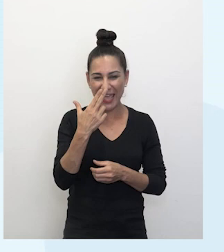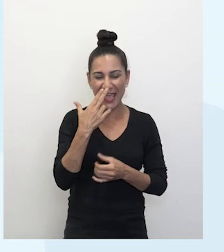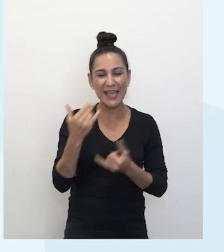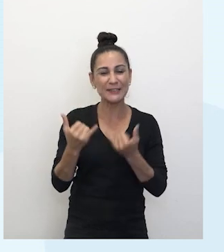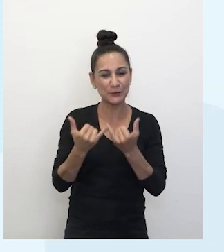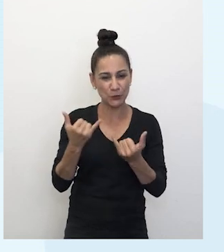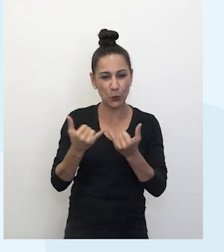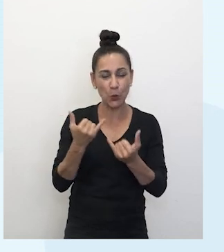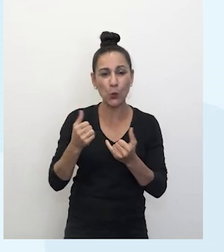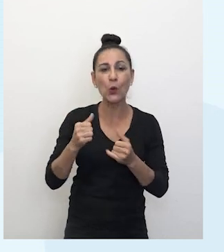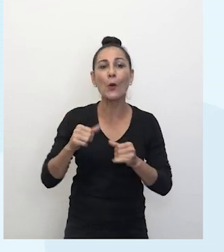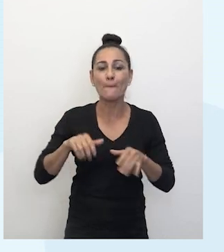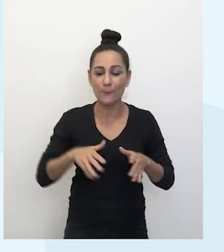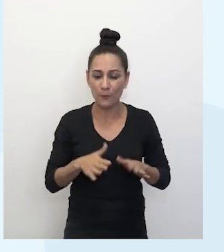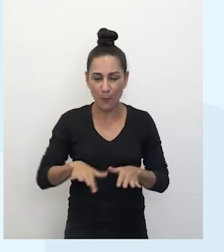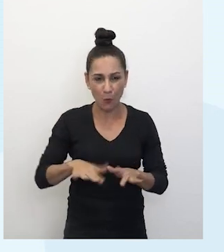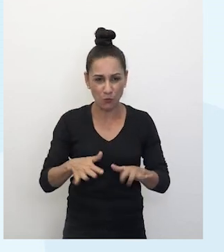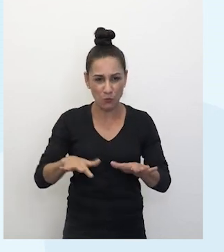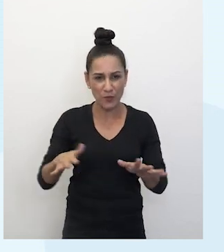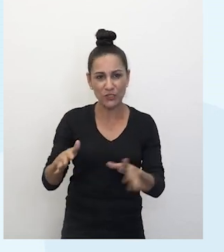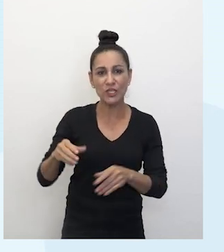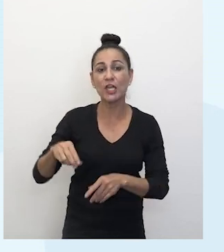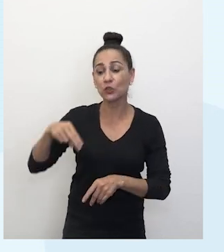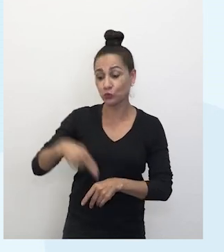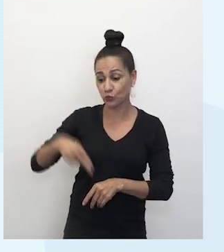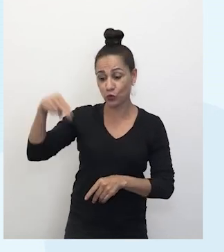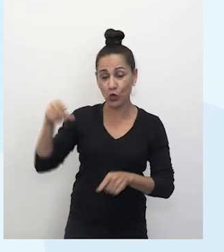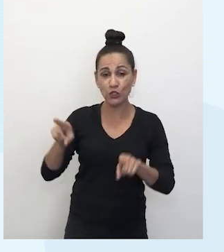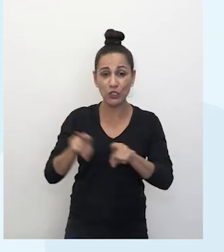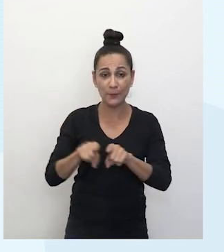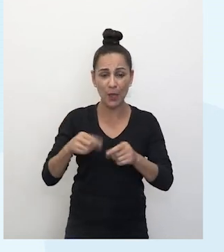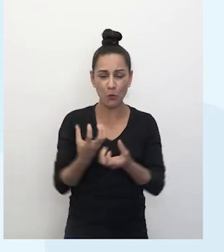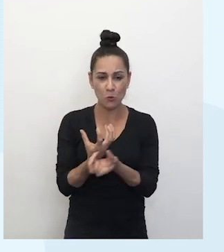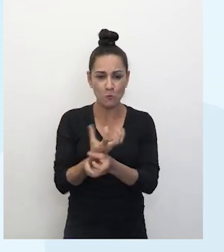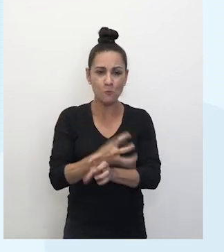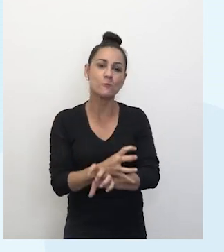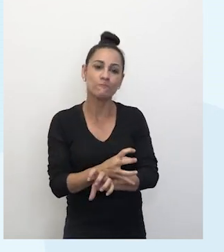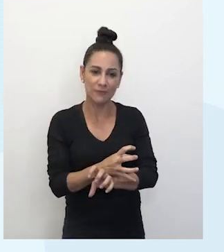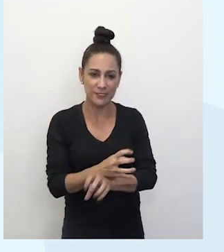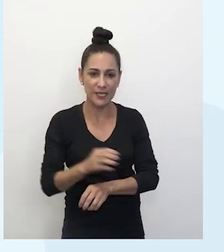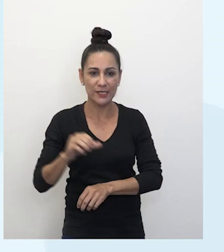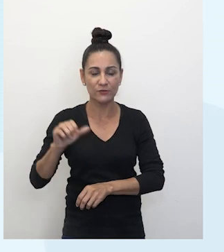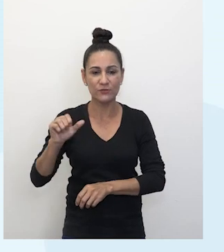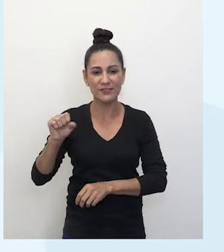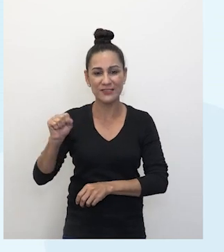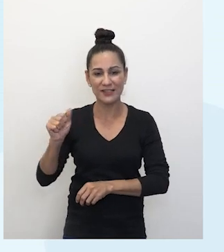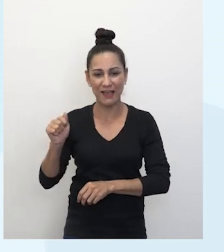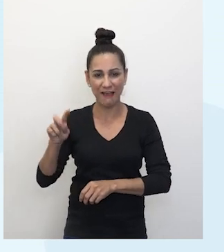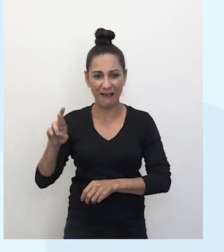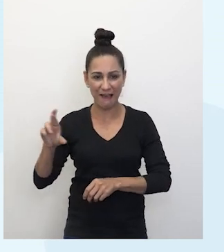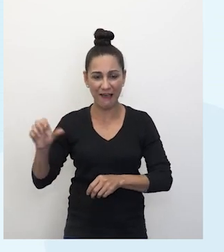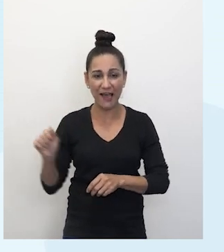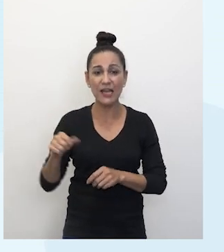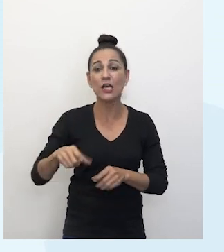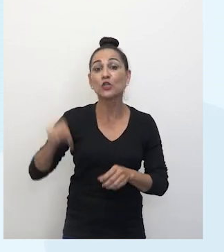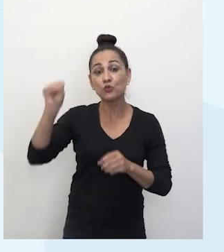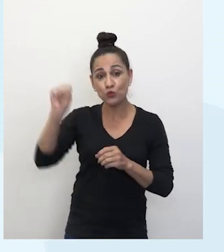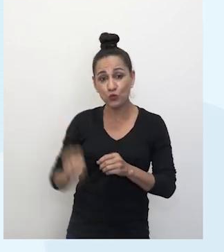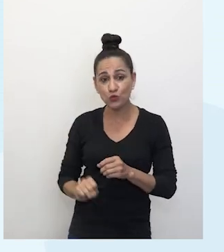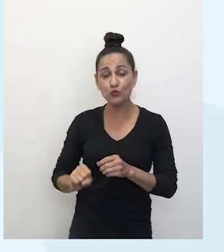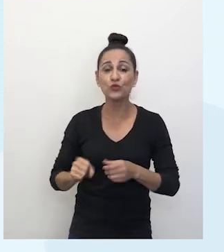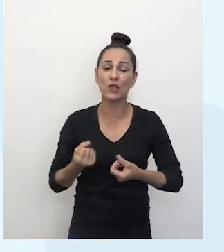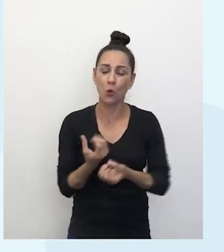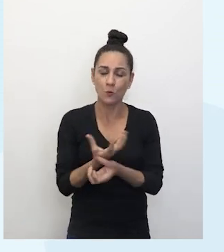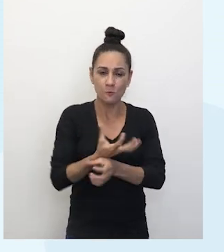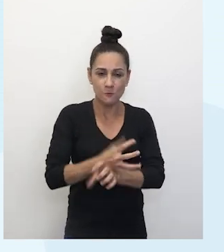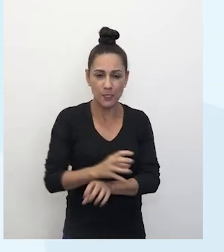o mediterrâneo do Norte o grande deserto do Saara nós temos também ao norte né no sul Nós temos o deserto de Kalahari